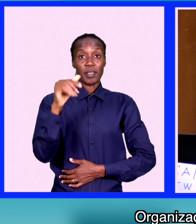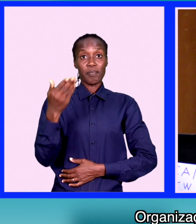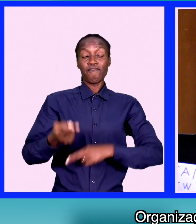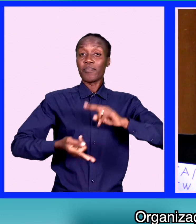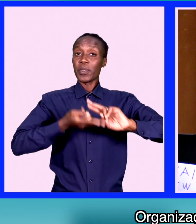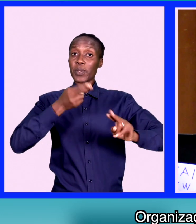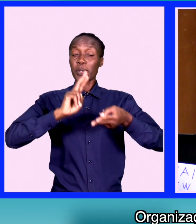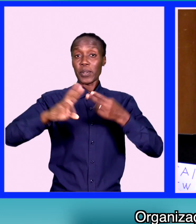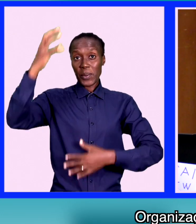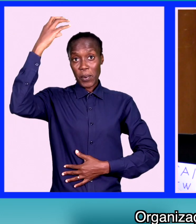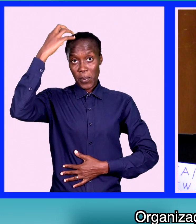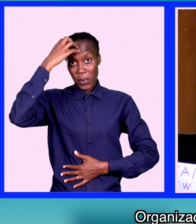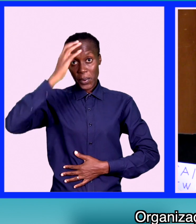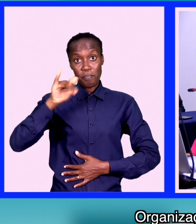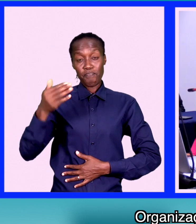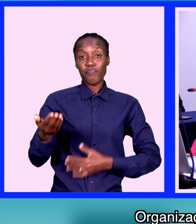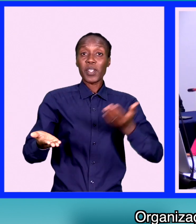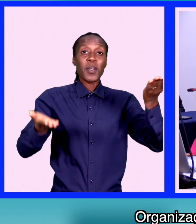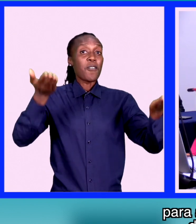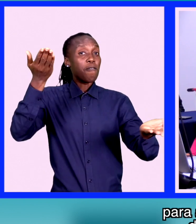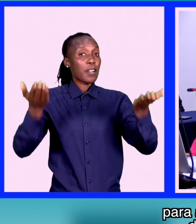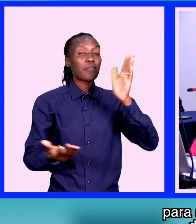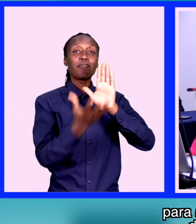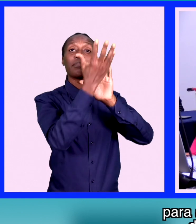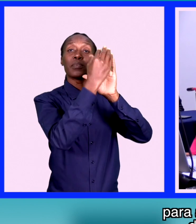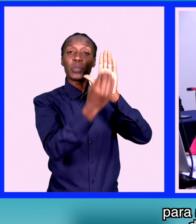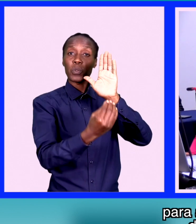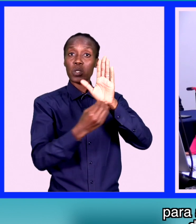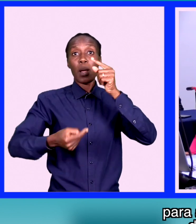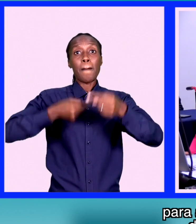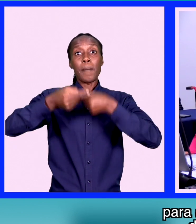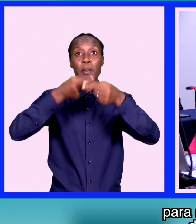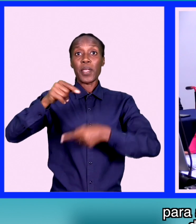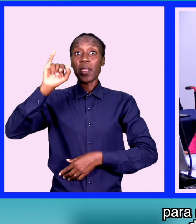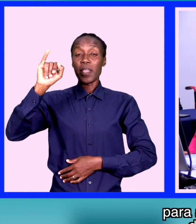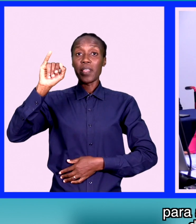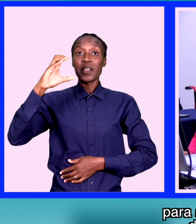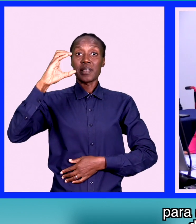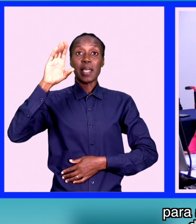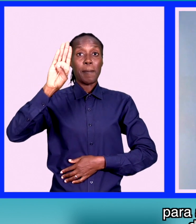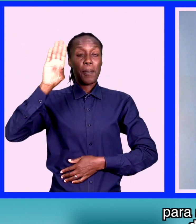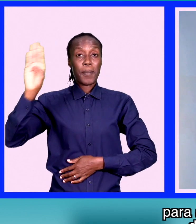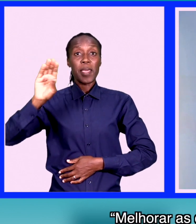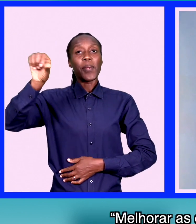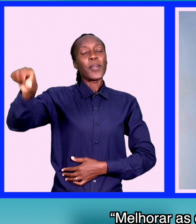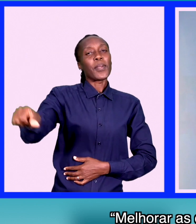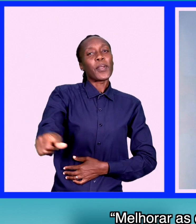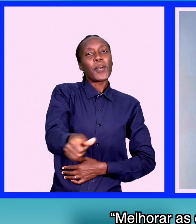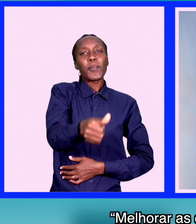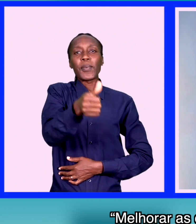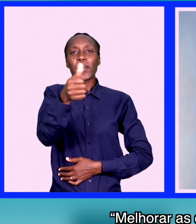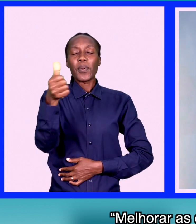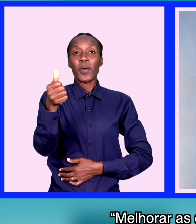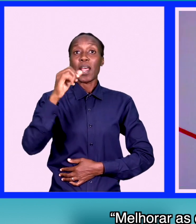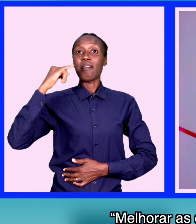Organizações não-governamentais reuniram-se em Maputo para avaliar os resultados do projeto ICDP, melhorar